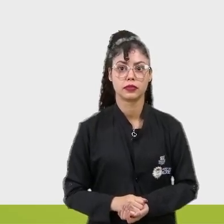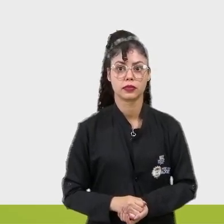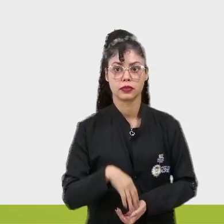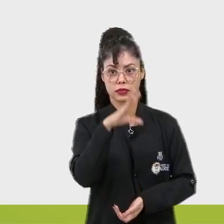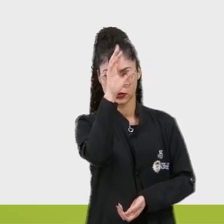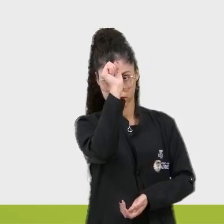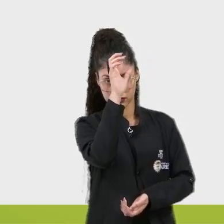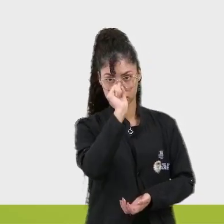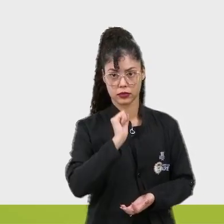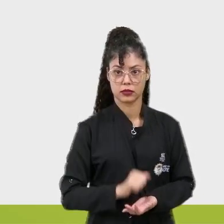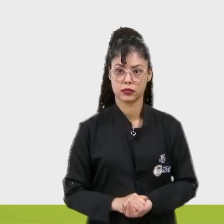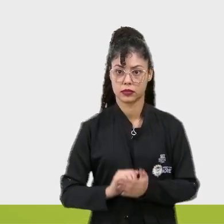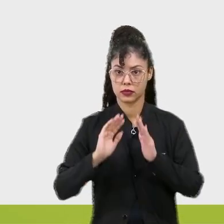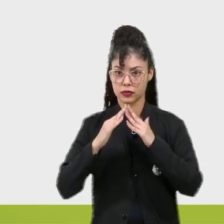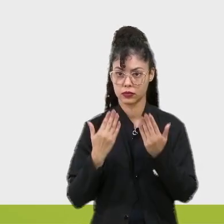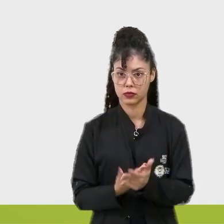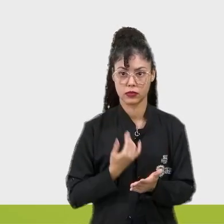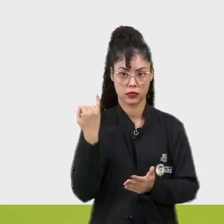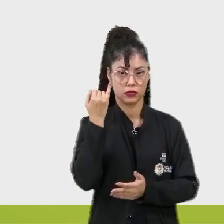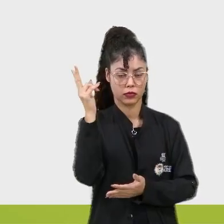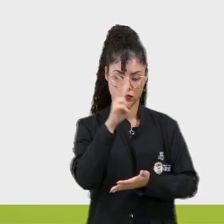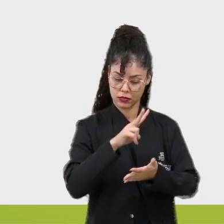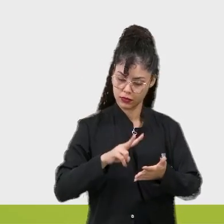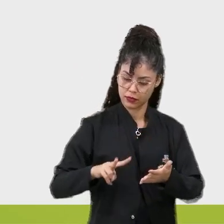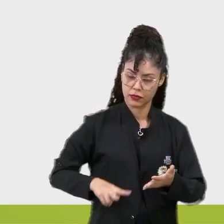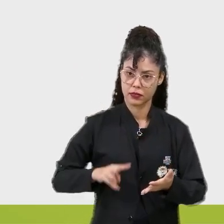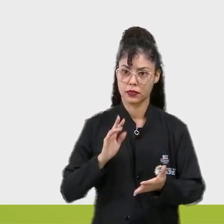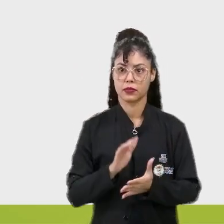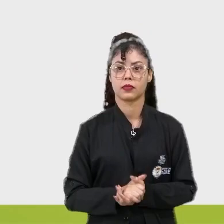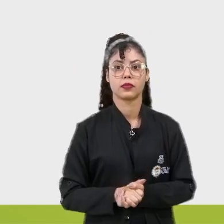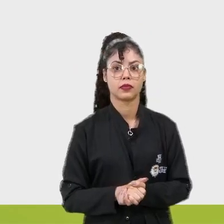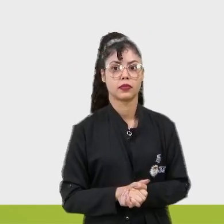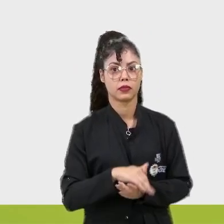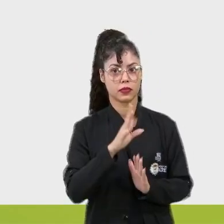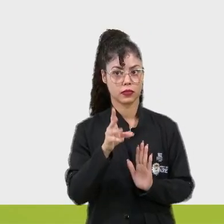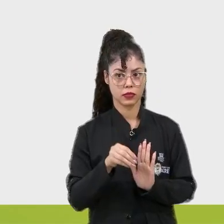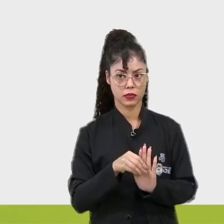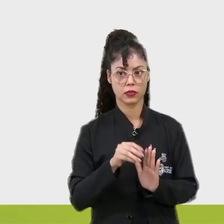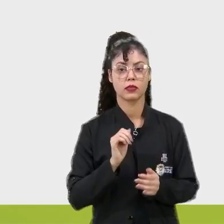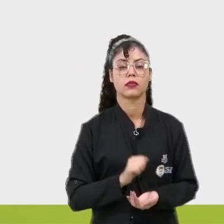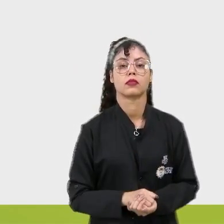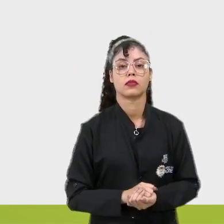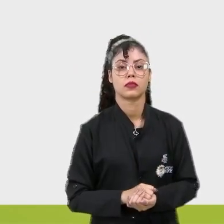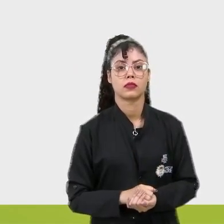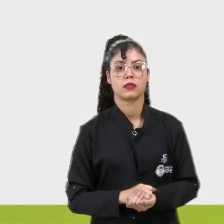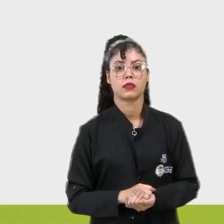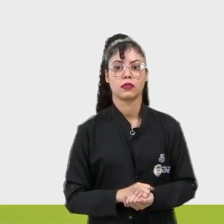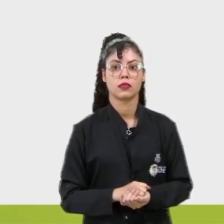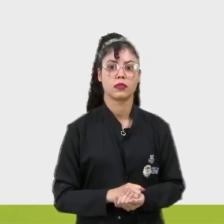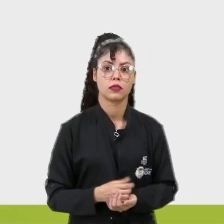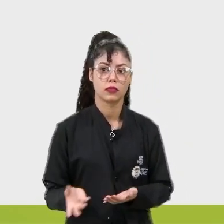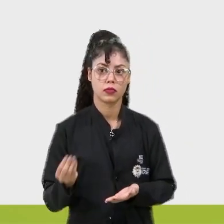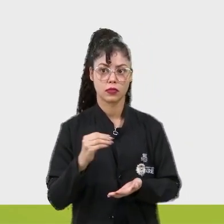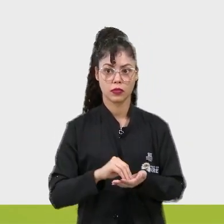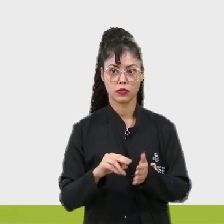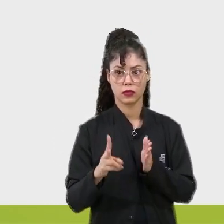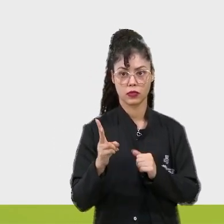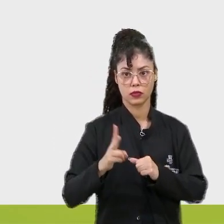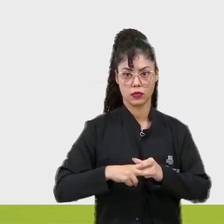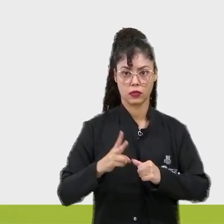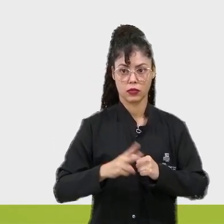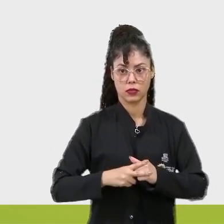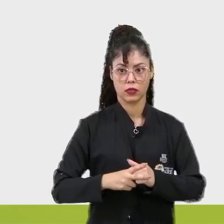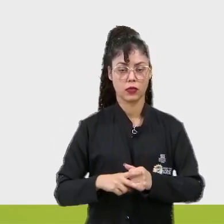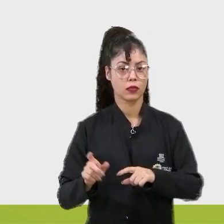aprende-se na escola a importância da leitura, né? Eu coloquei ali, coloquei o meu verbo como